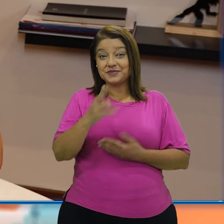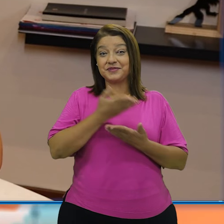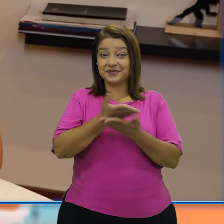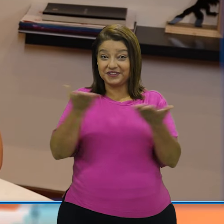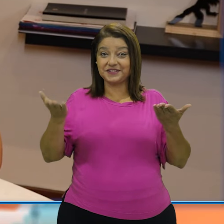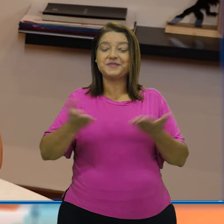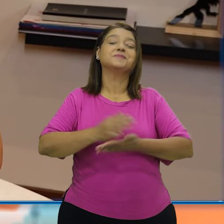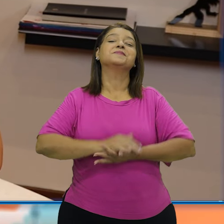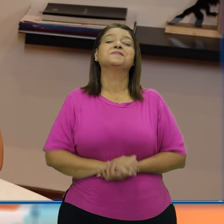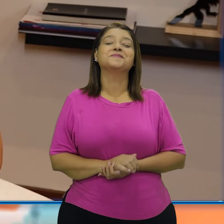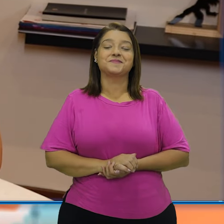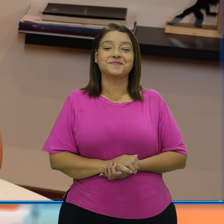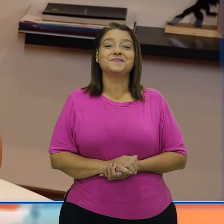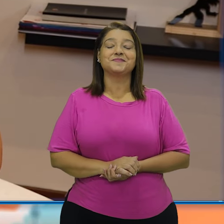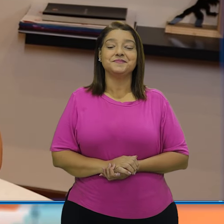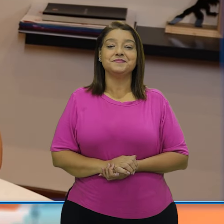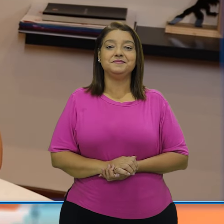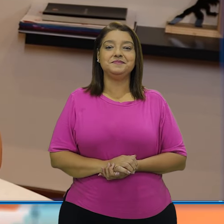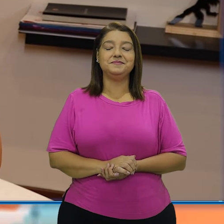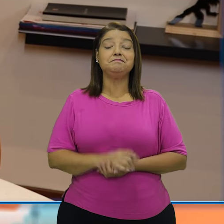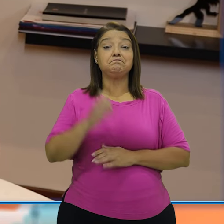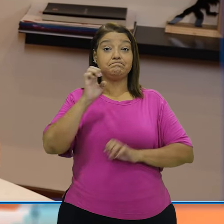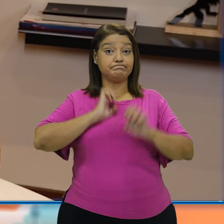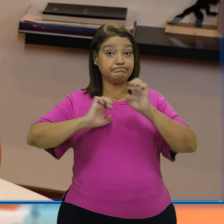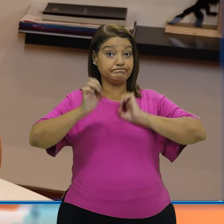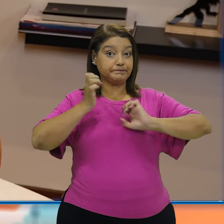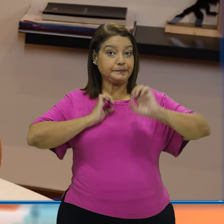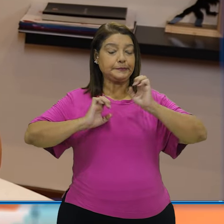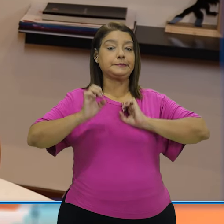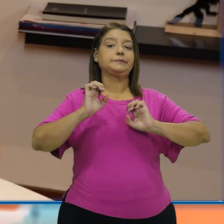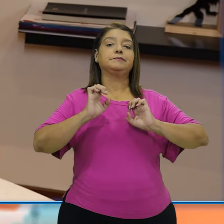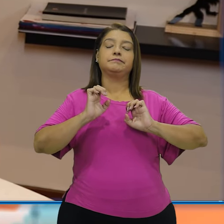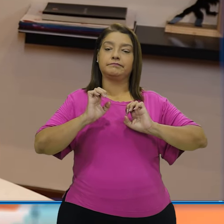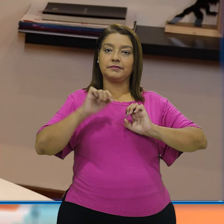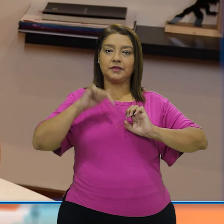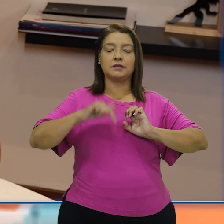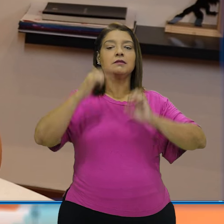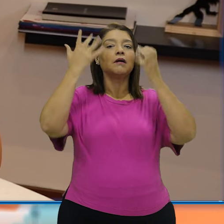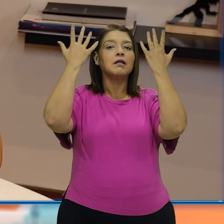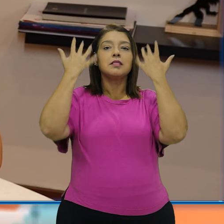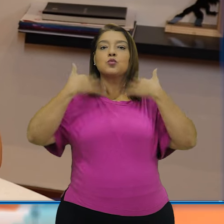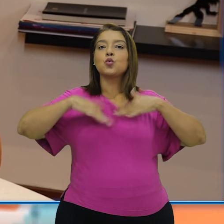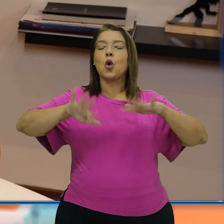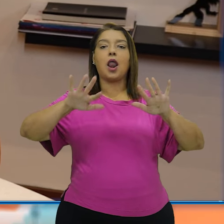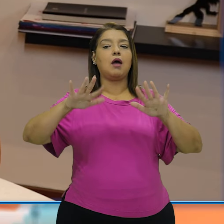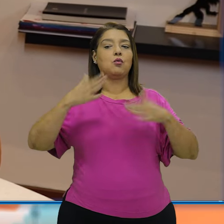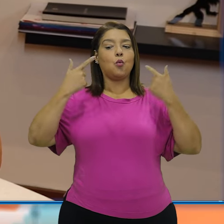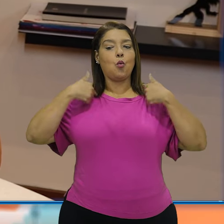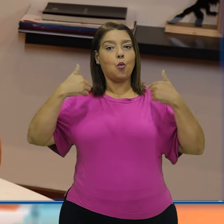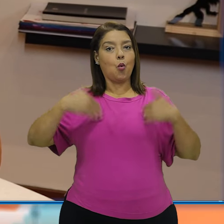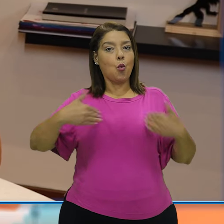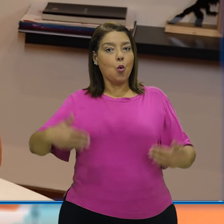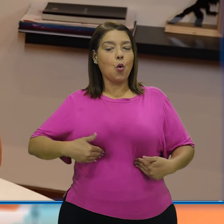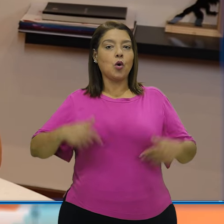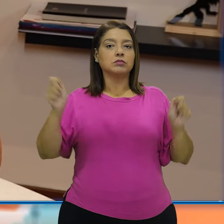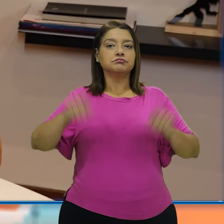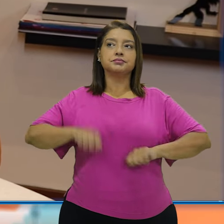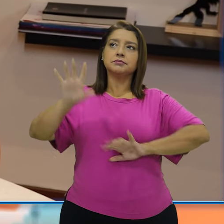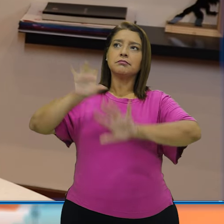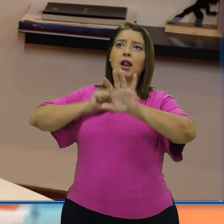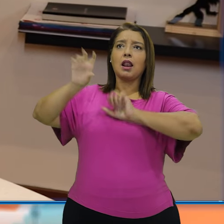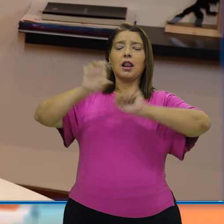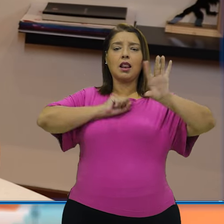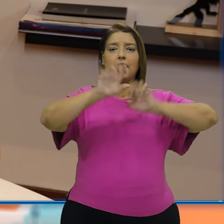as perguntas de vocês. Vamos lá! O estresse é uma resposta natural do corpo a situações que são